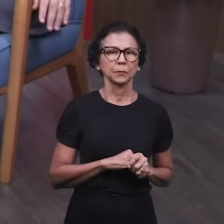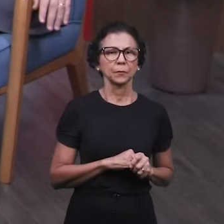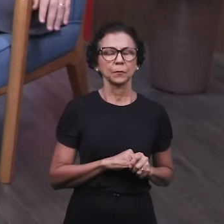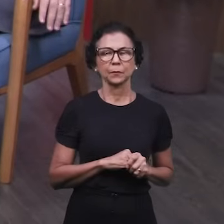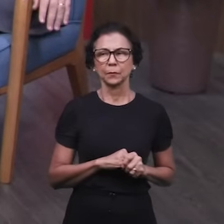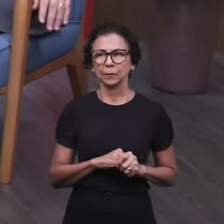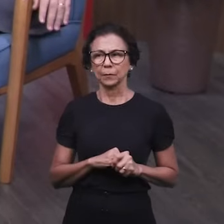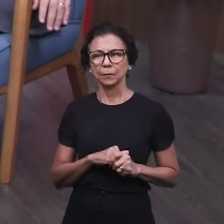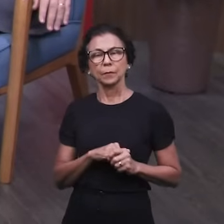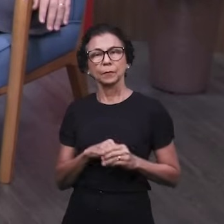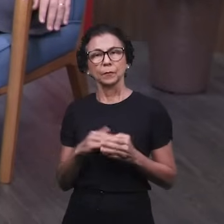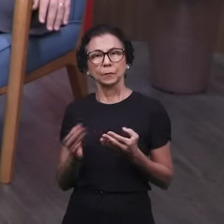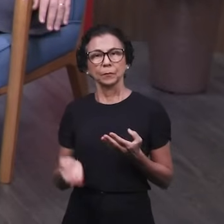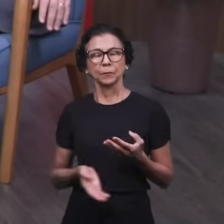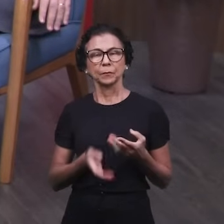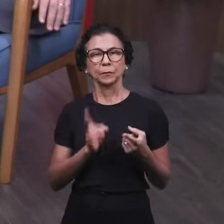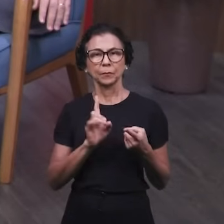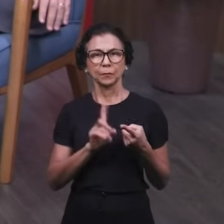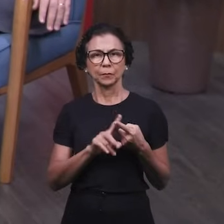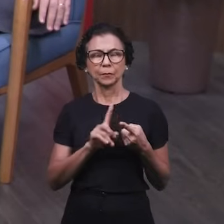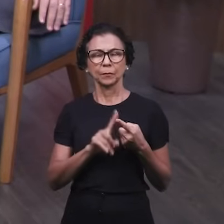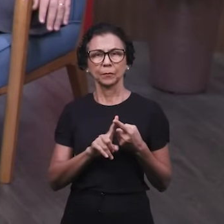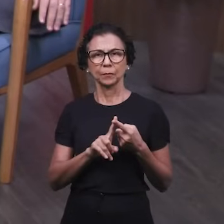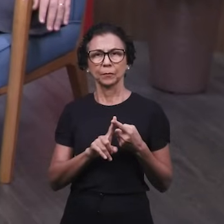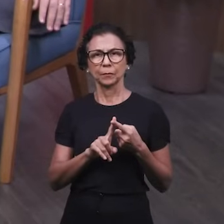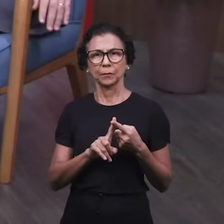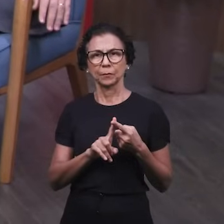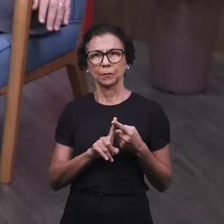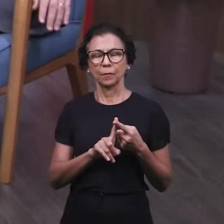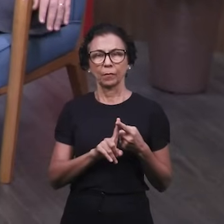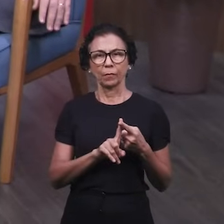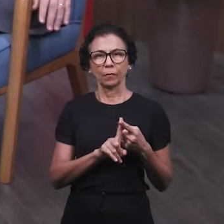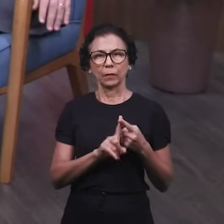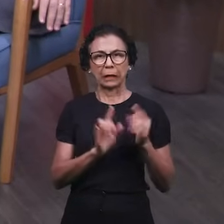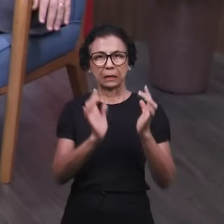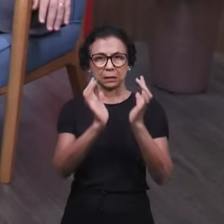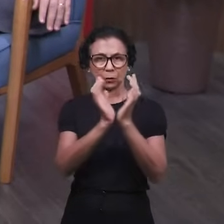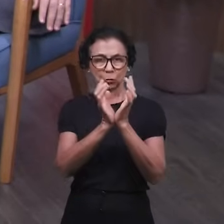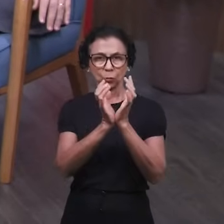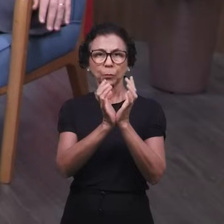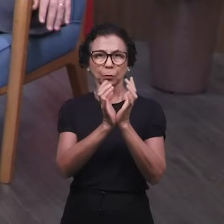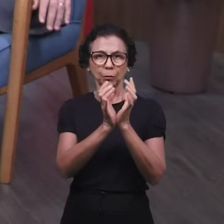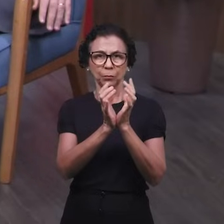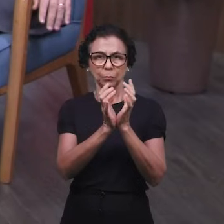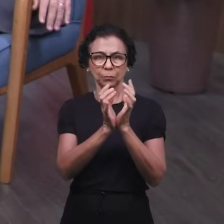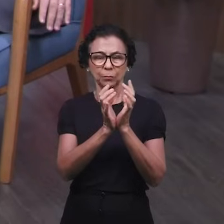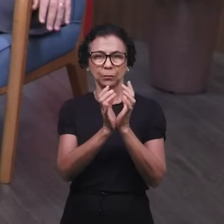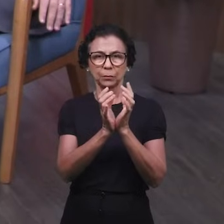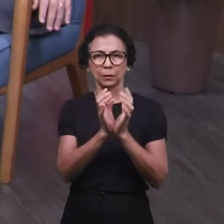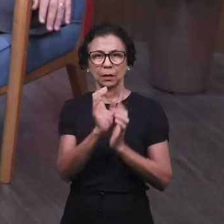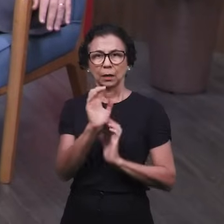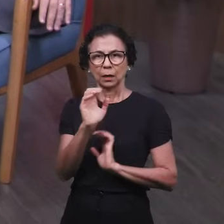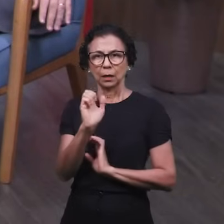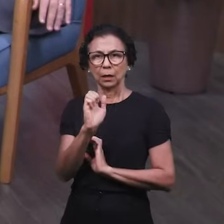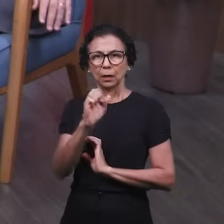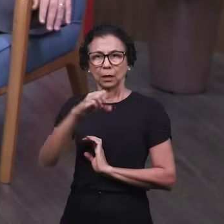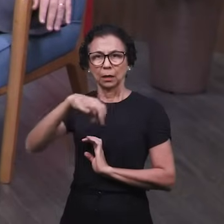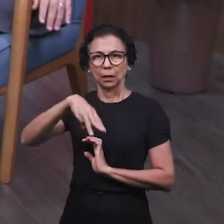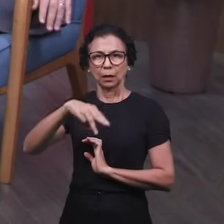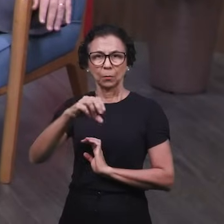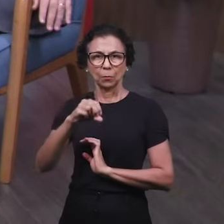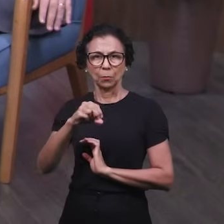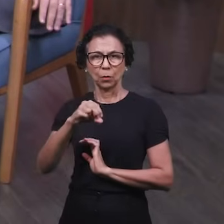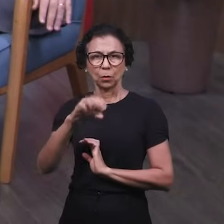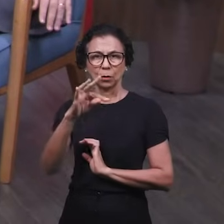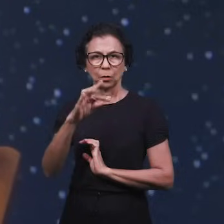Primeiramente, esse amotinar fala da rebelião de um homem ou de um mundo